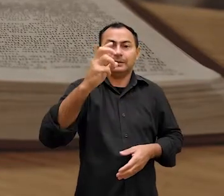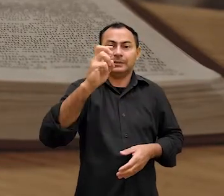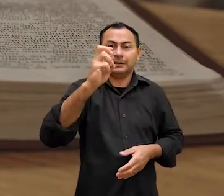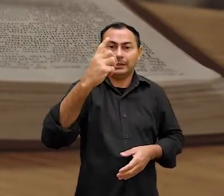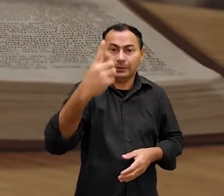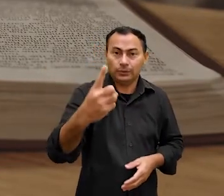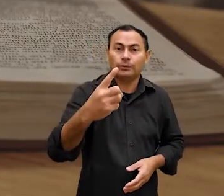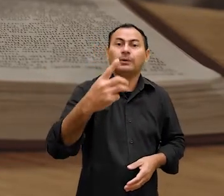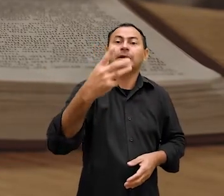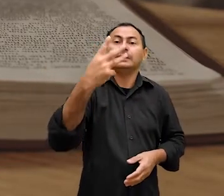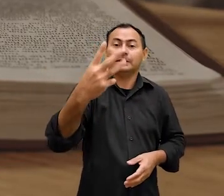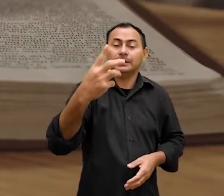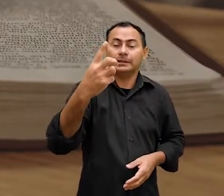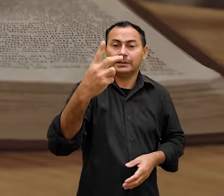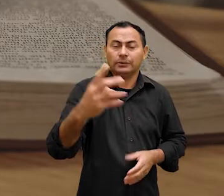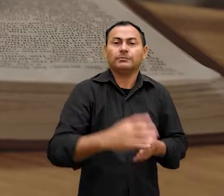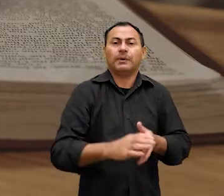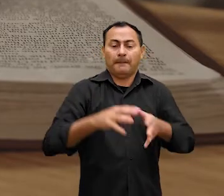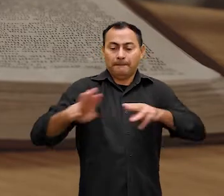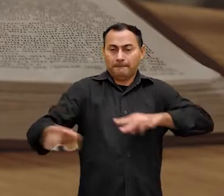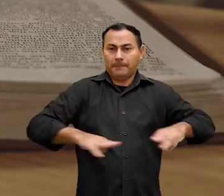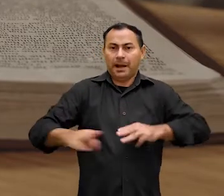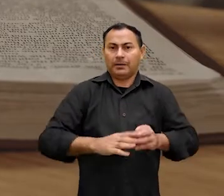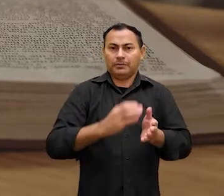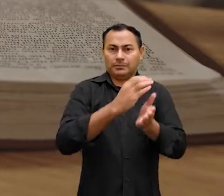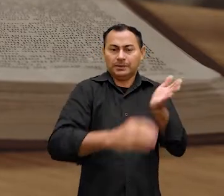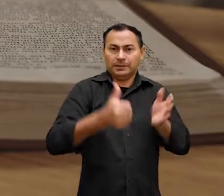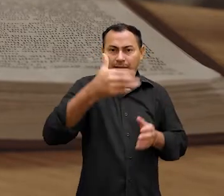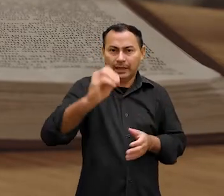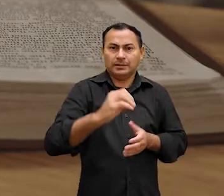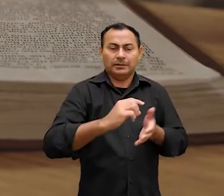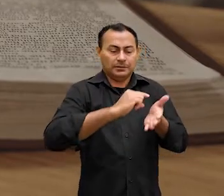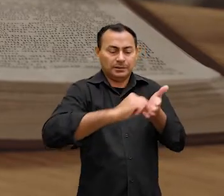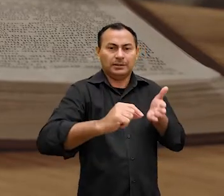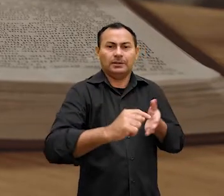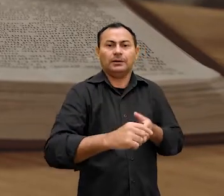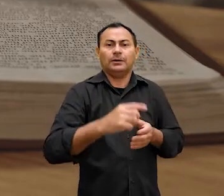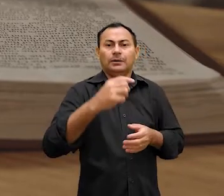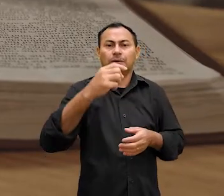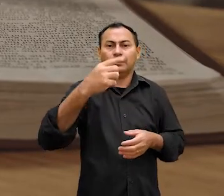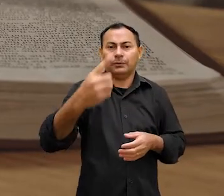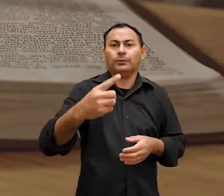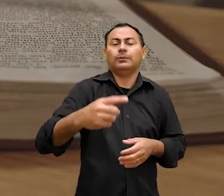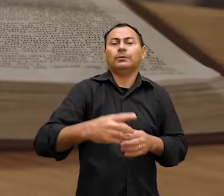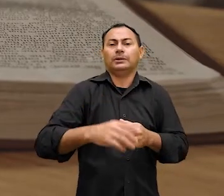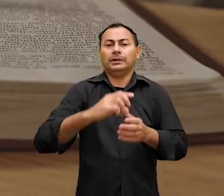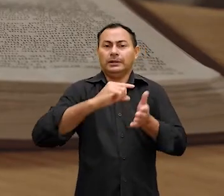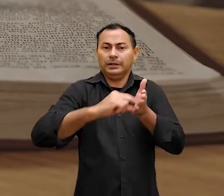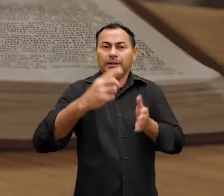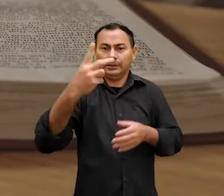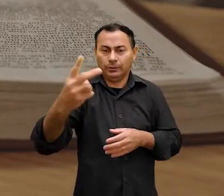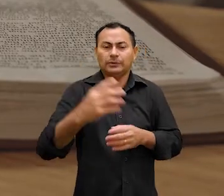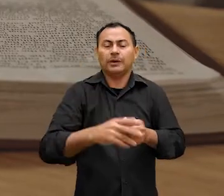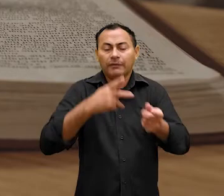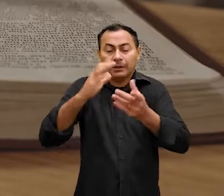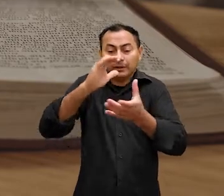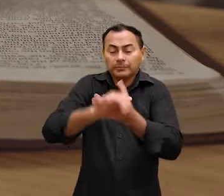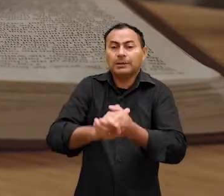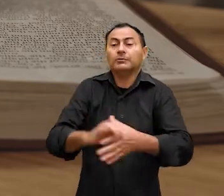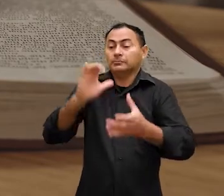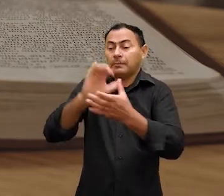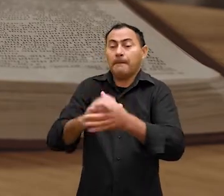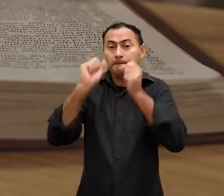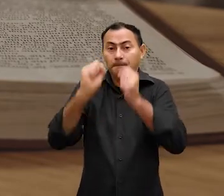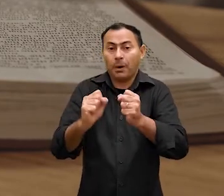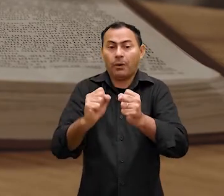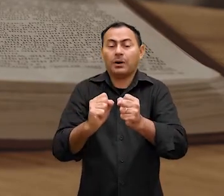32, e em Marcos 10, versículos 11 e 12, Jesus faz sua declaração sobre o casamento, falando do caso em que o casamento pode